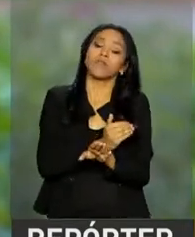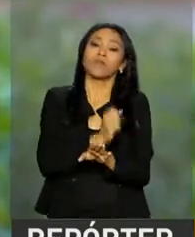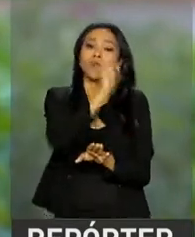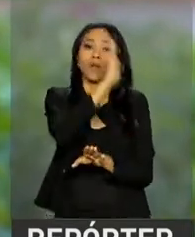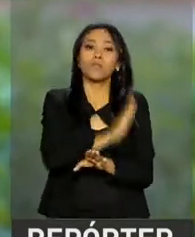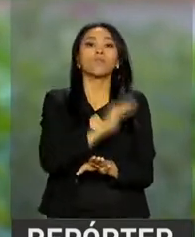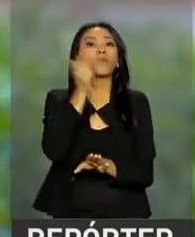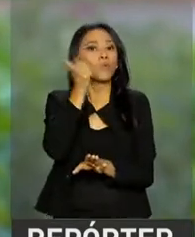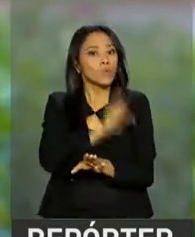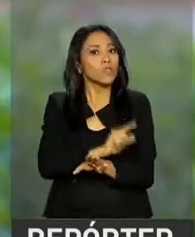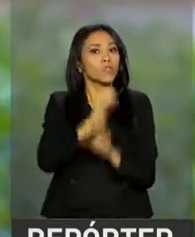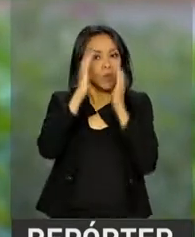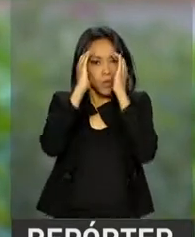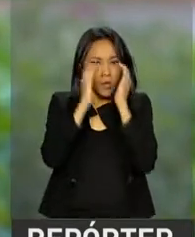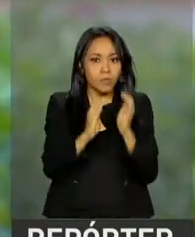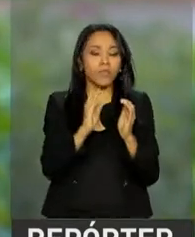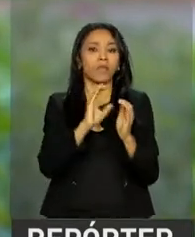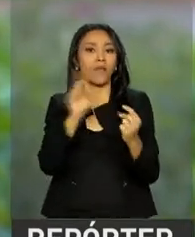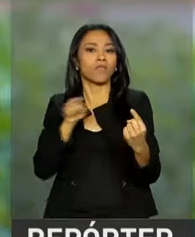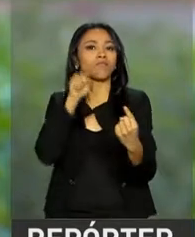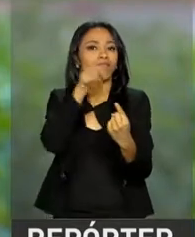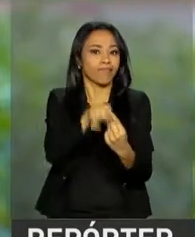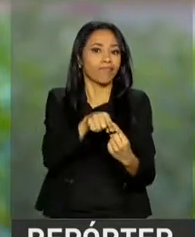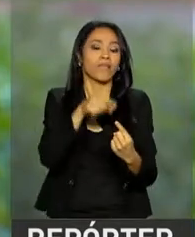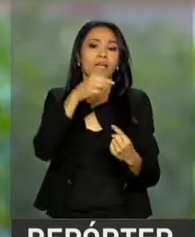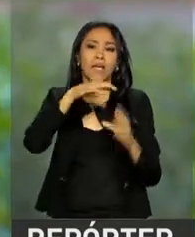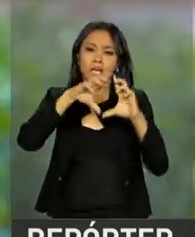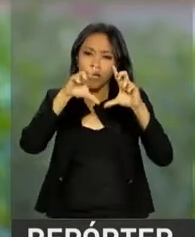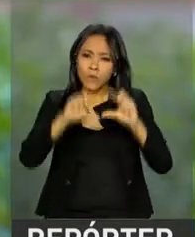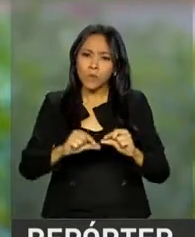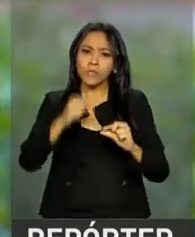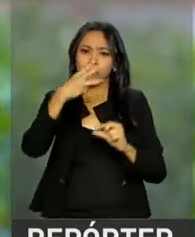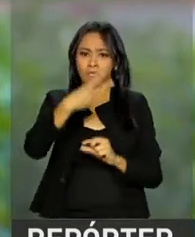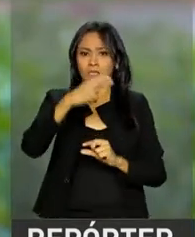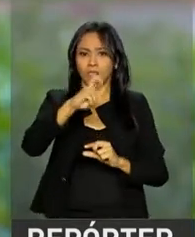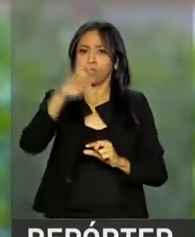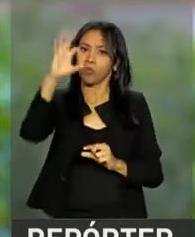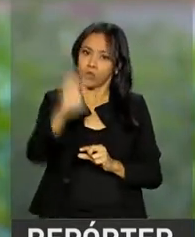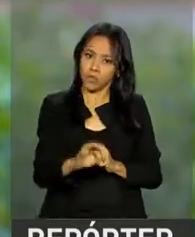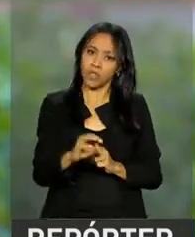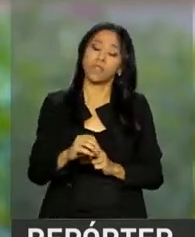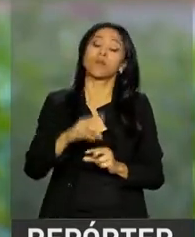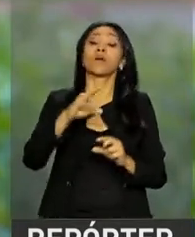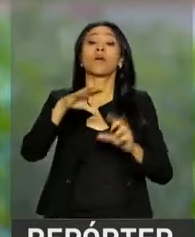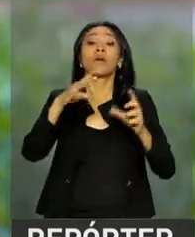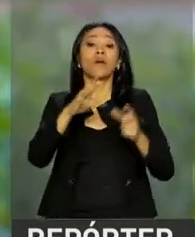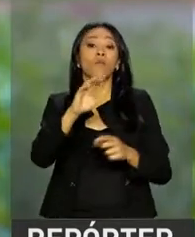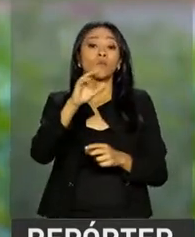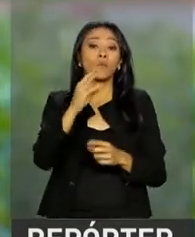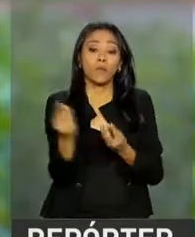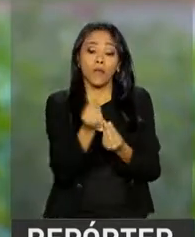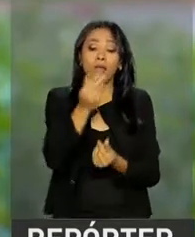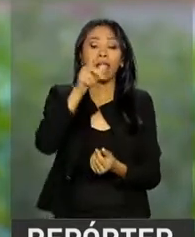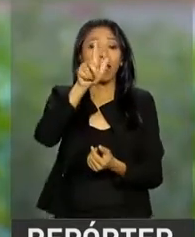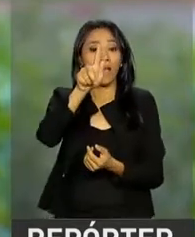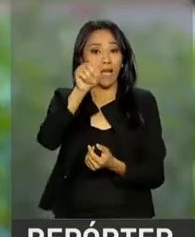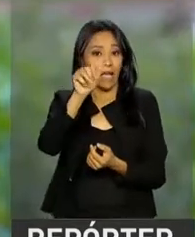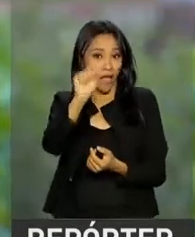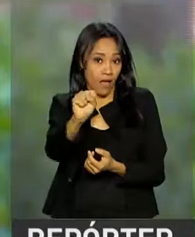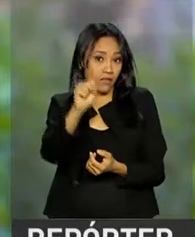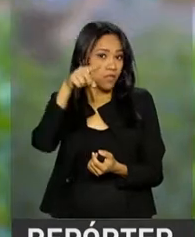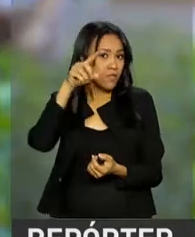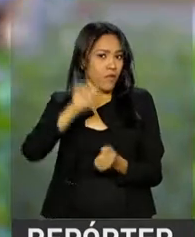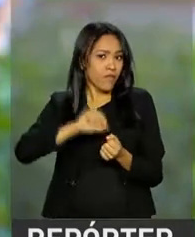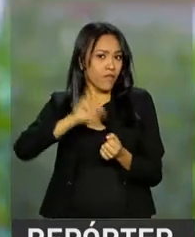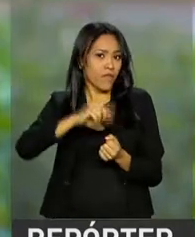praticamente já atingiu a meta de reduzir em 35% a emissão dos HCFCs. Esses gases não são produzidos